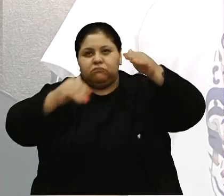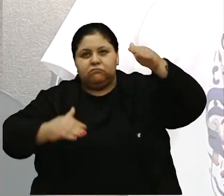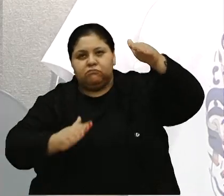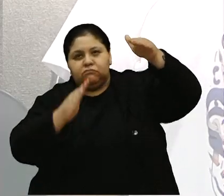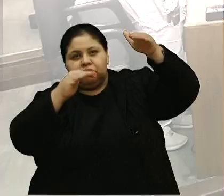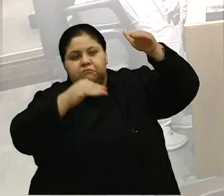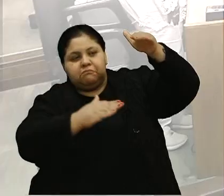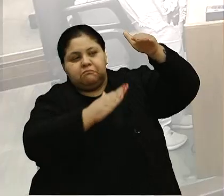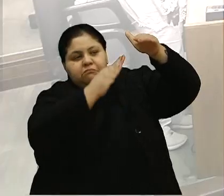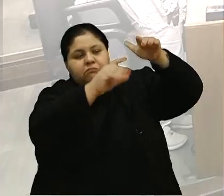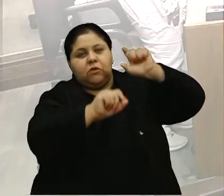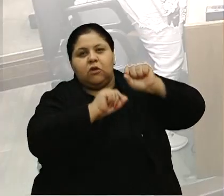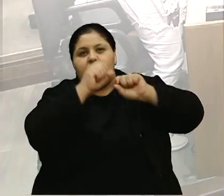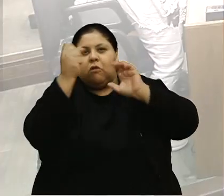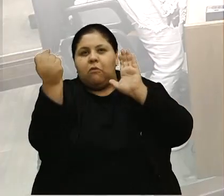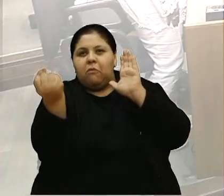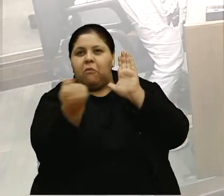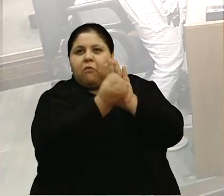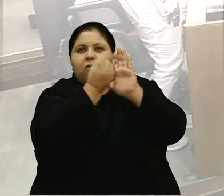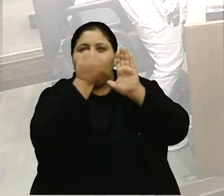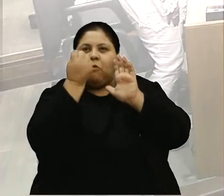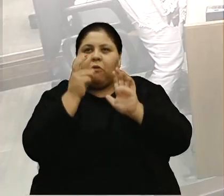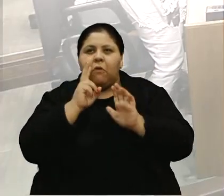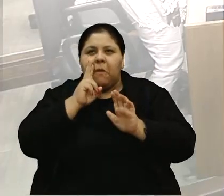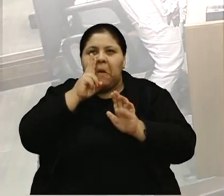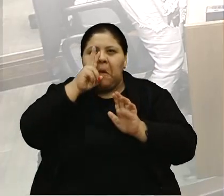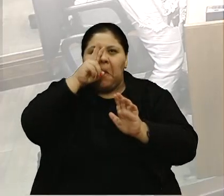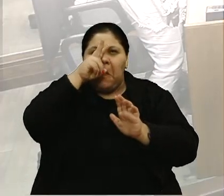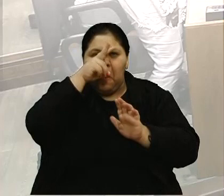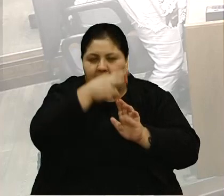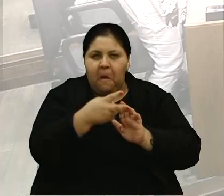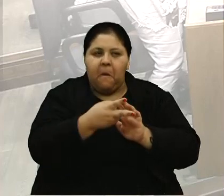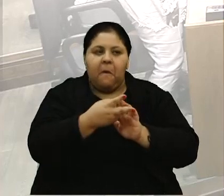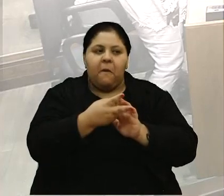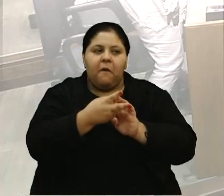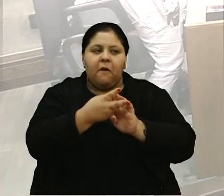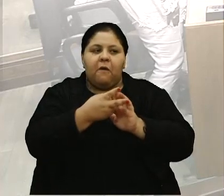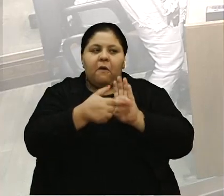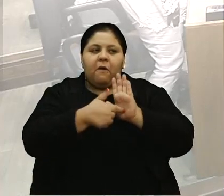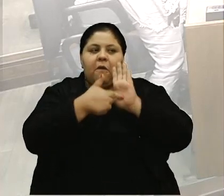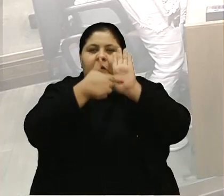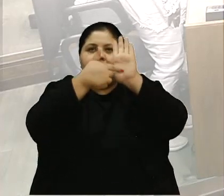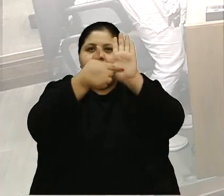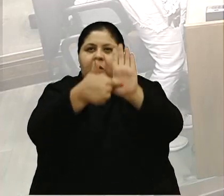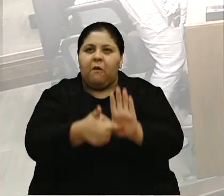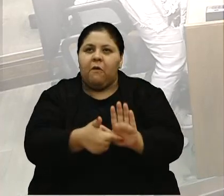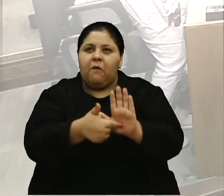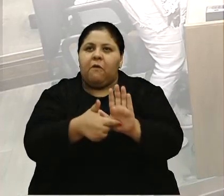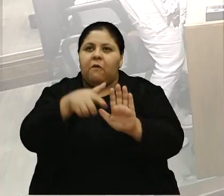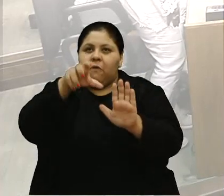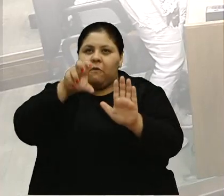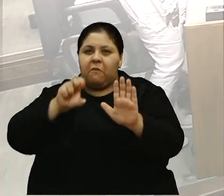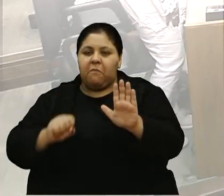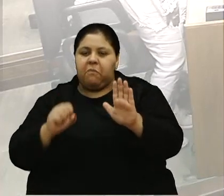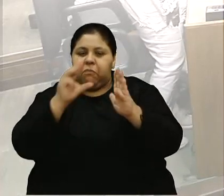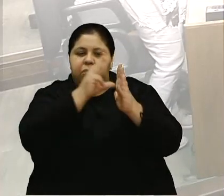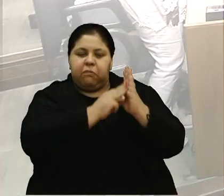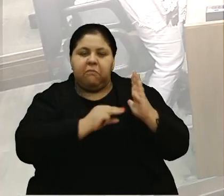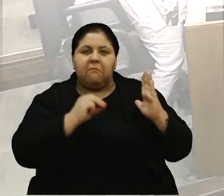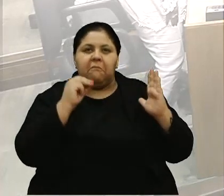e com arco bagualas enviste, desde a Pago do Sul novo